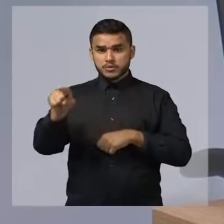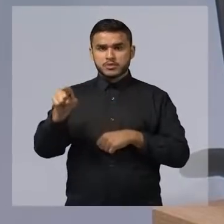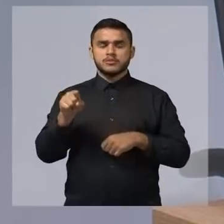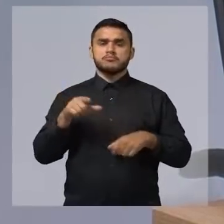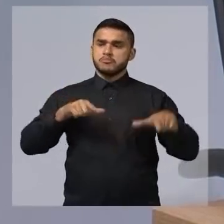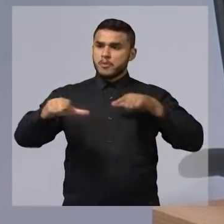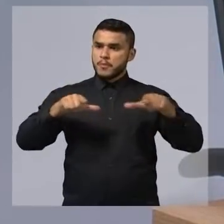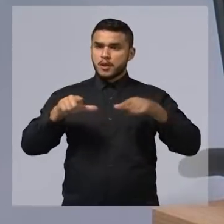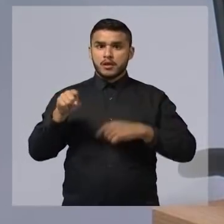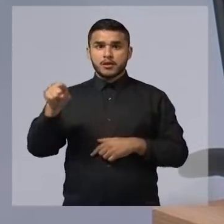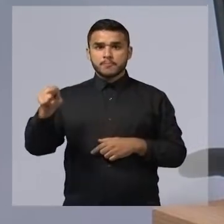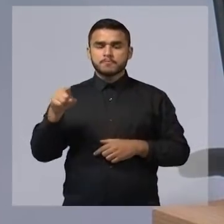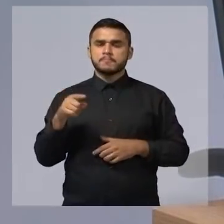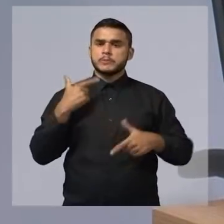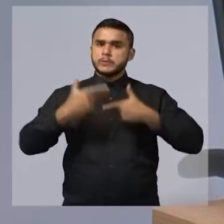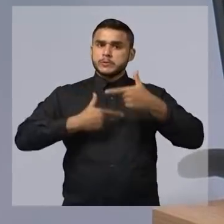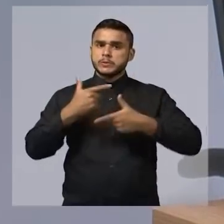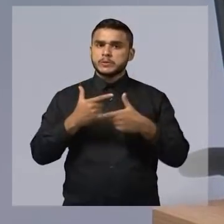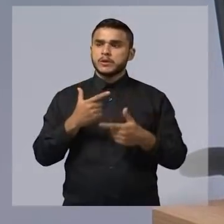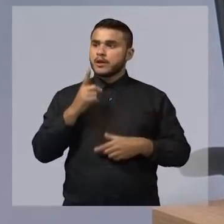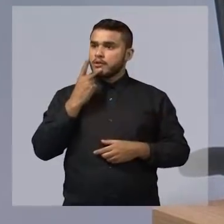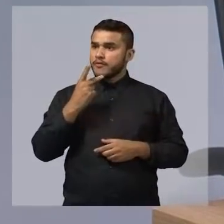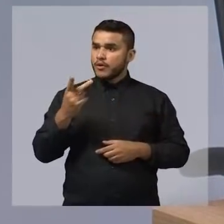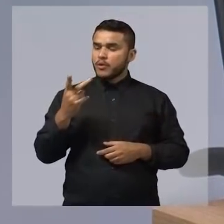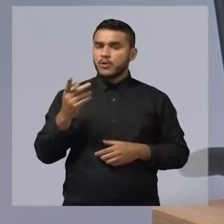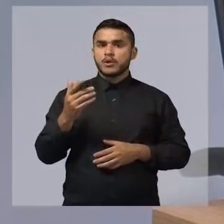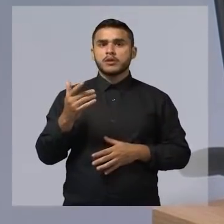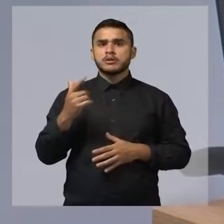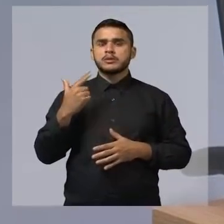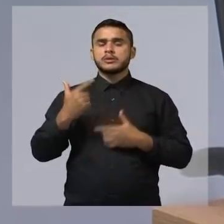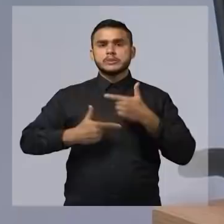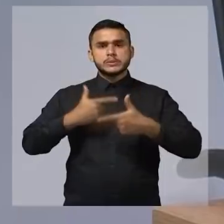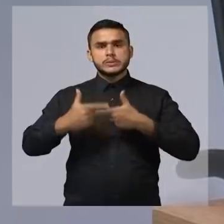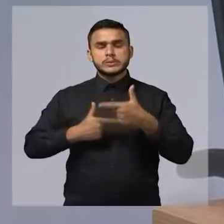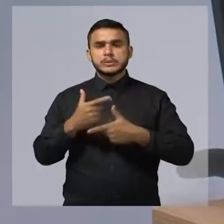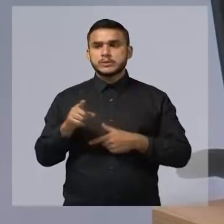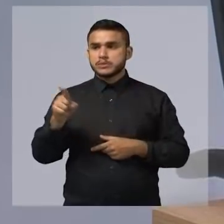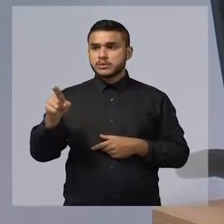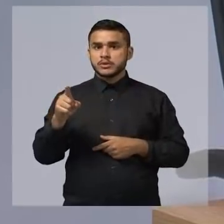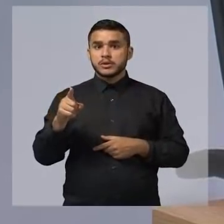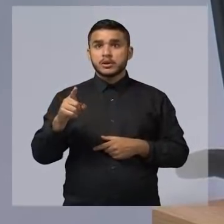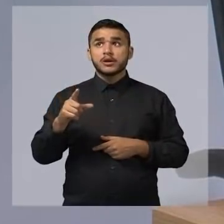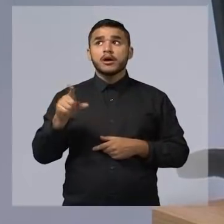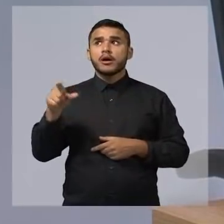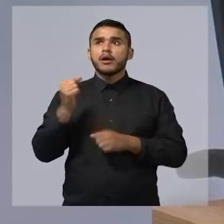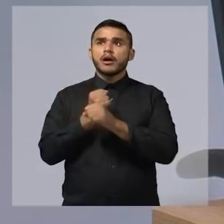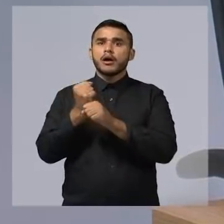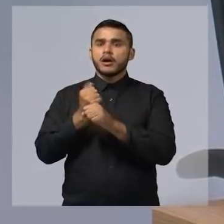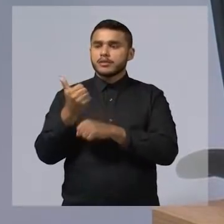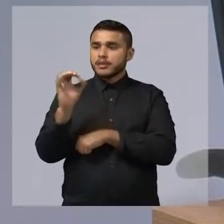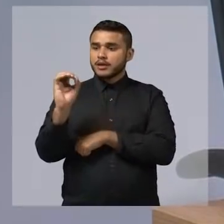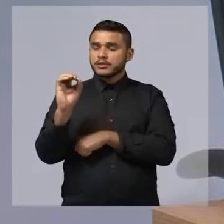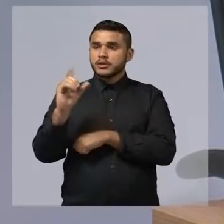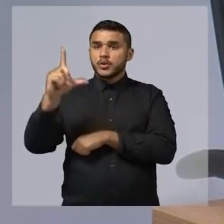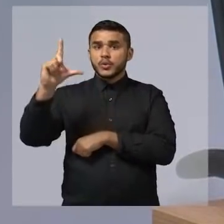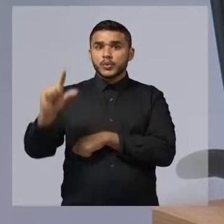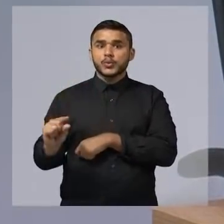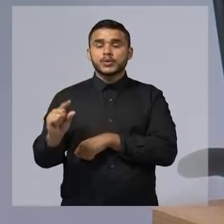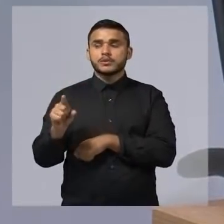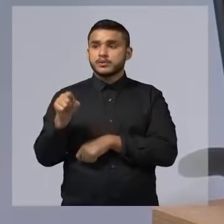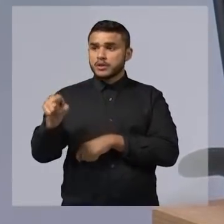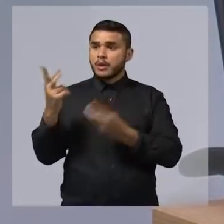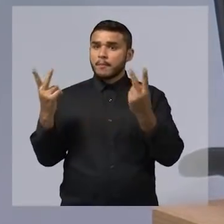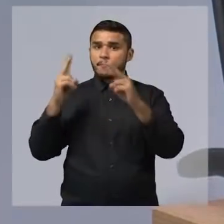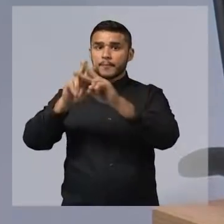pena dele, né, nada, ele vai passar 3 anos fora da cadeia, quer dizer, ele já me economizou 3 anos de um cidadão preso lá, quer dizer, só eu